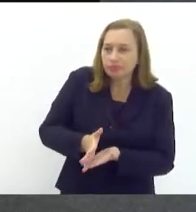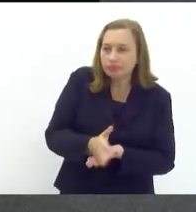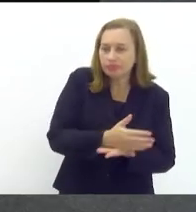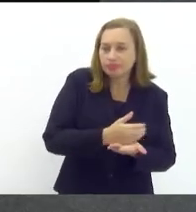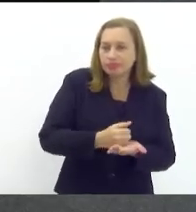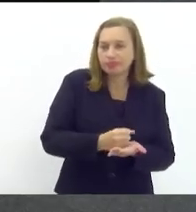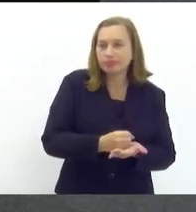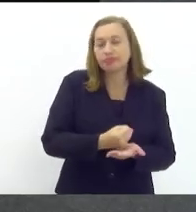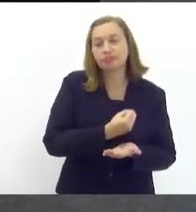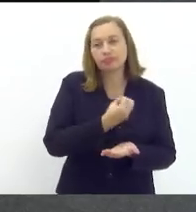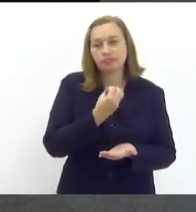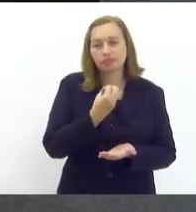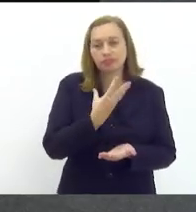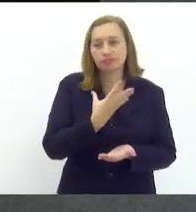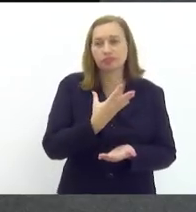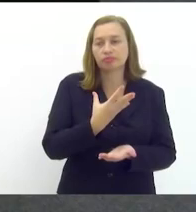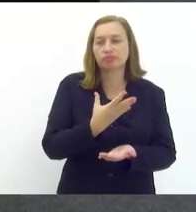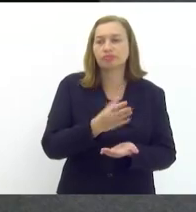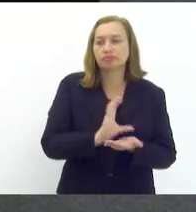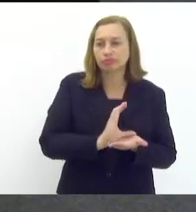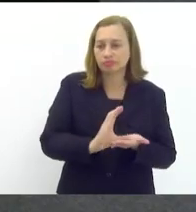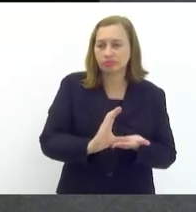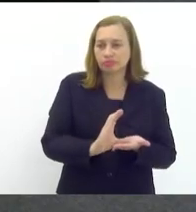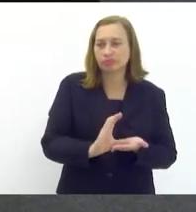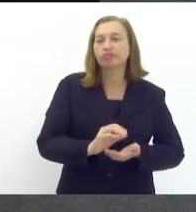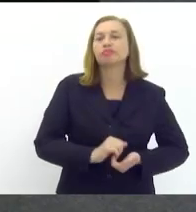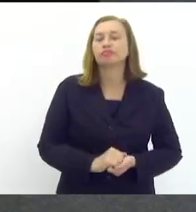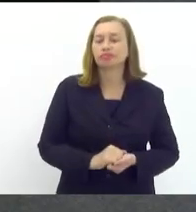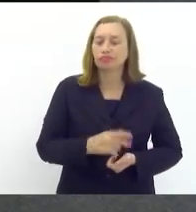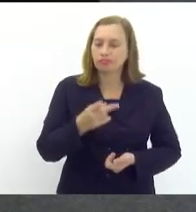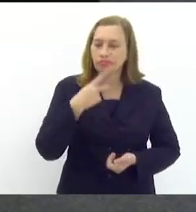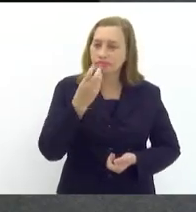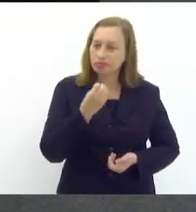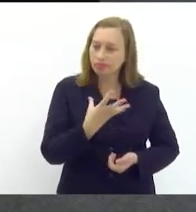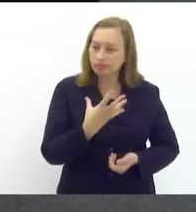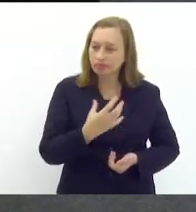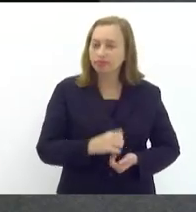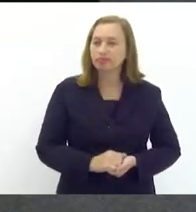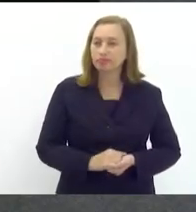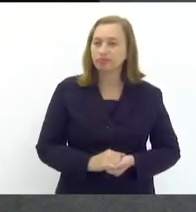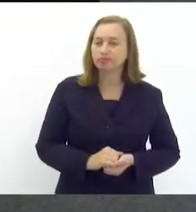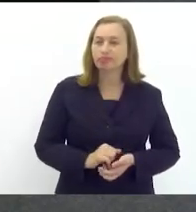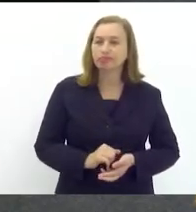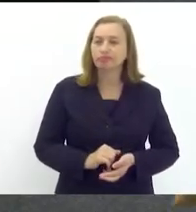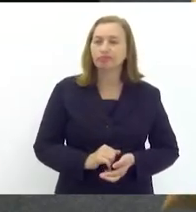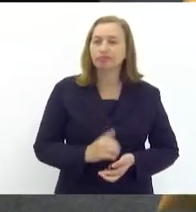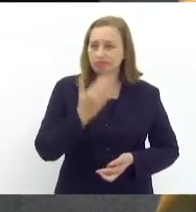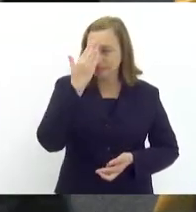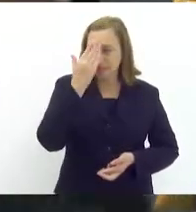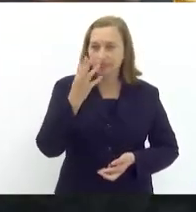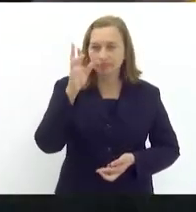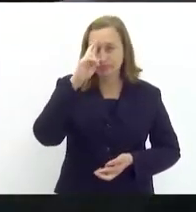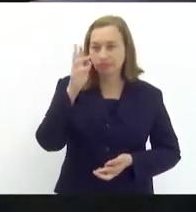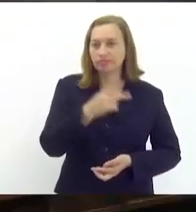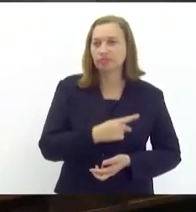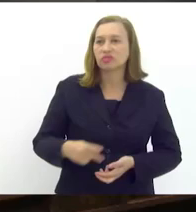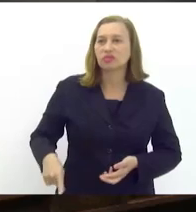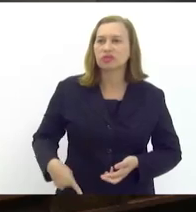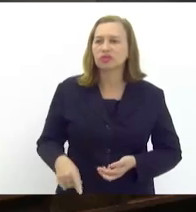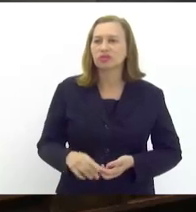que temos que executar os serviços políticas públicas fala brilhantes de vossa excelência estou de Total acordo muito obrigado Presidente